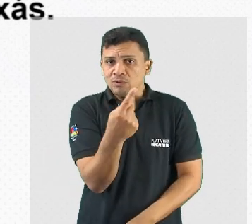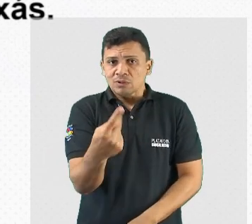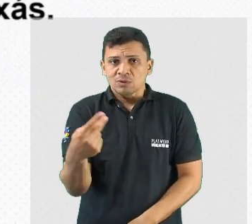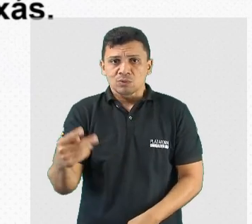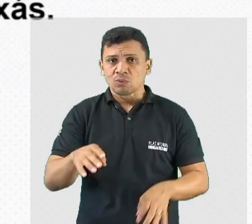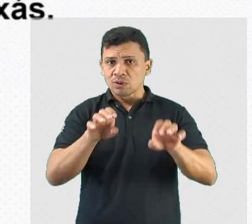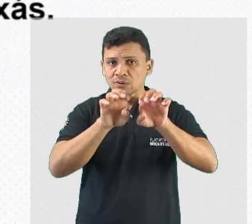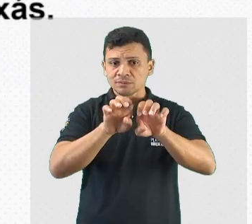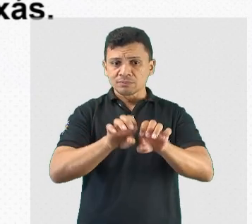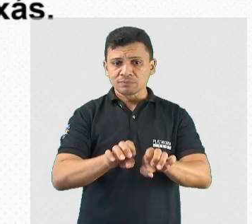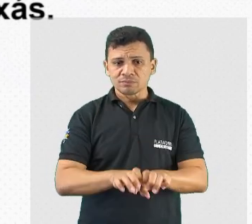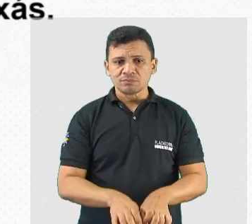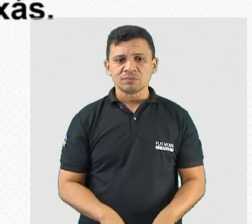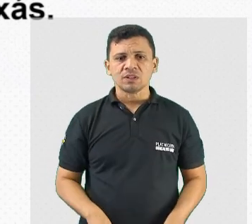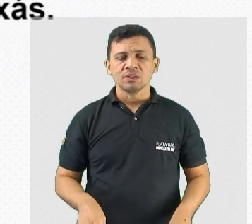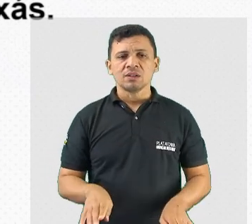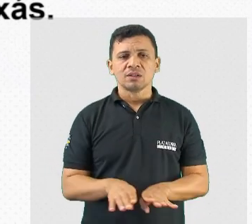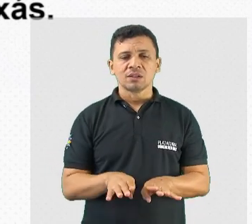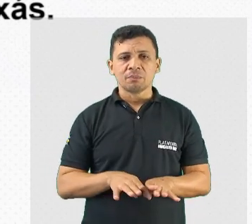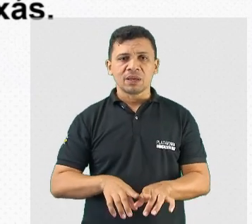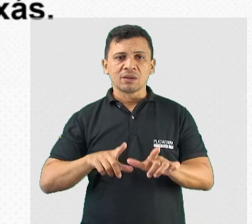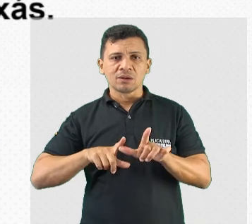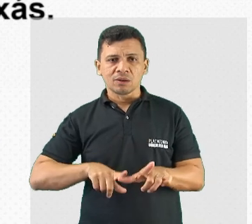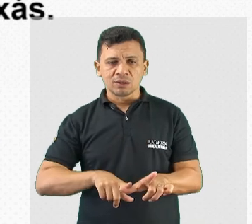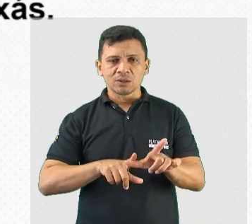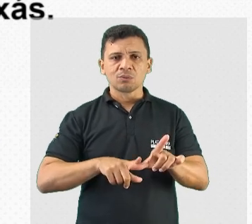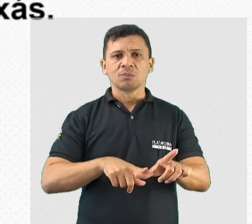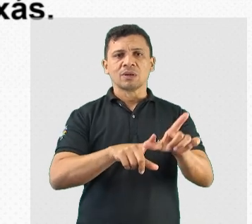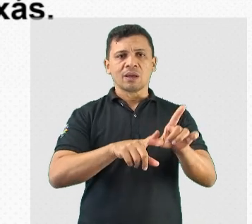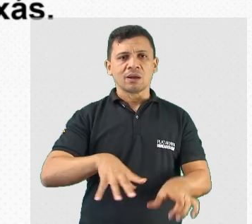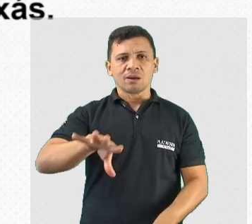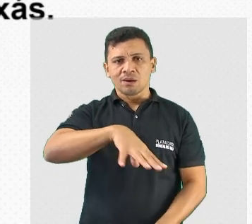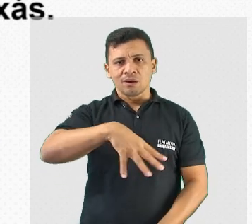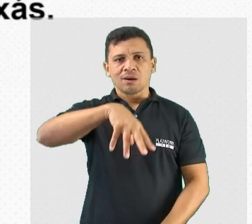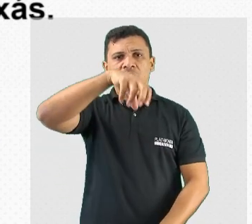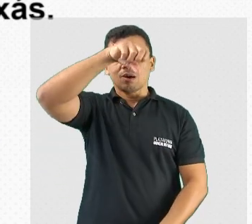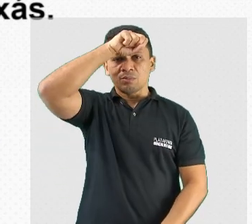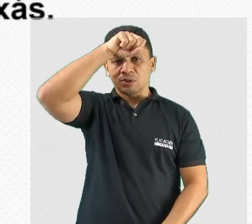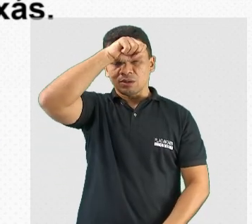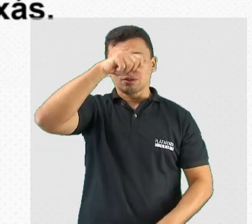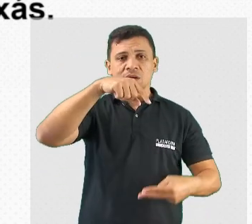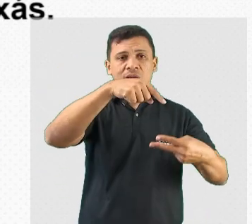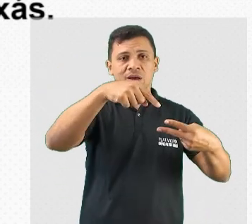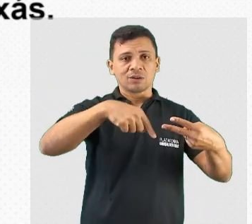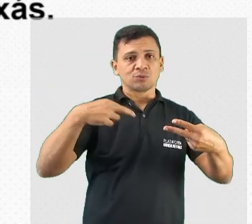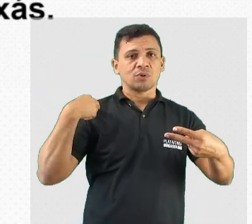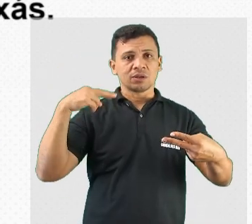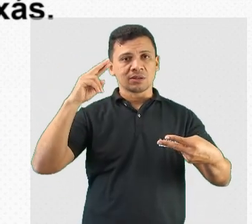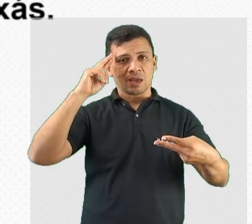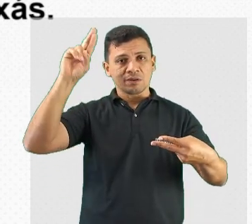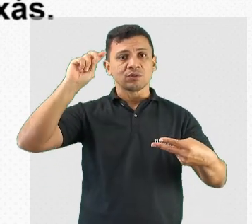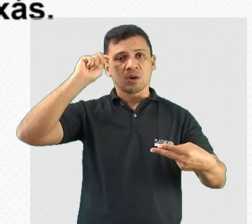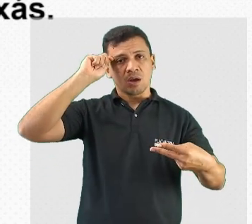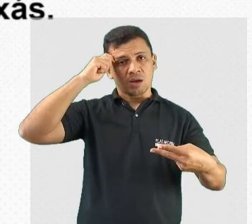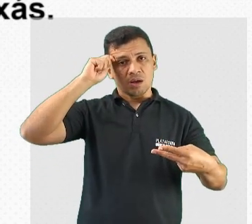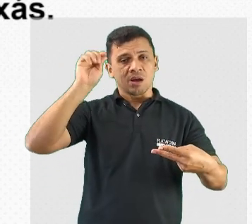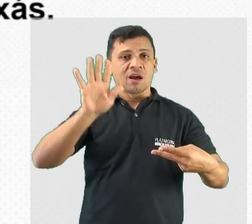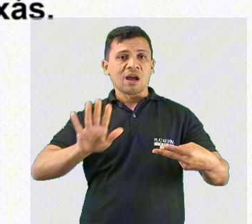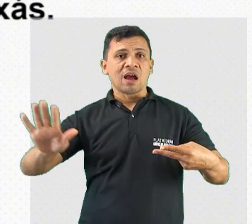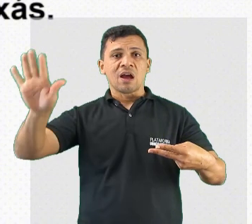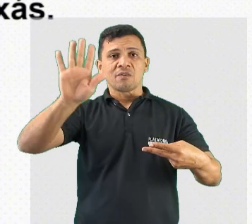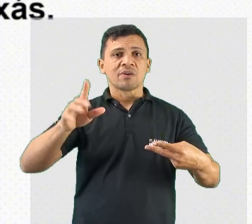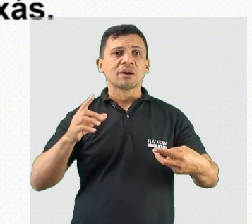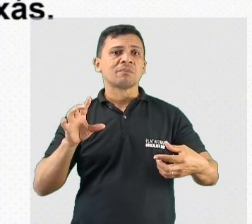orientação. O candomblé e a umbanda, não dá para você falar de arte afro-brasileira sem falar das religiões de matriz africana, porque elas estão